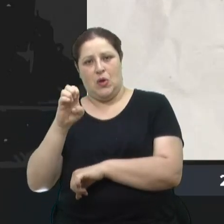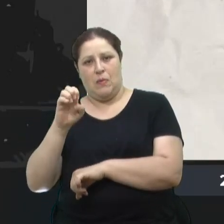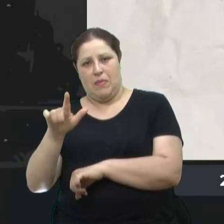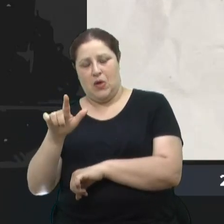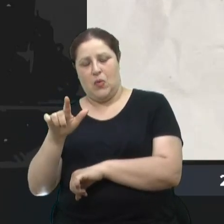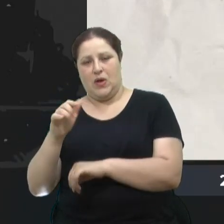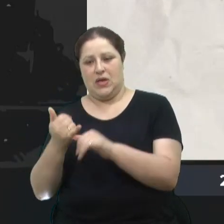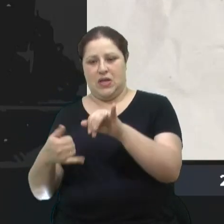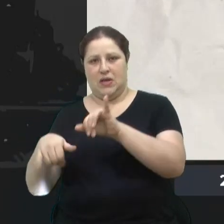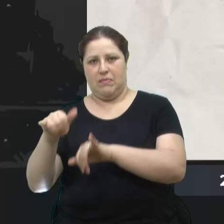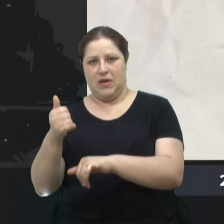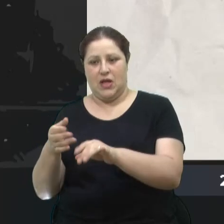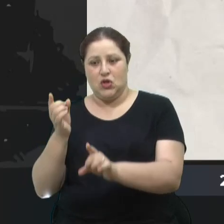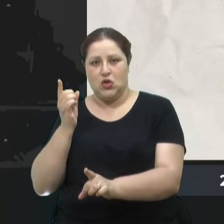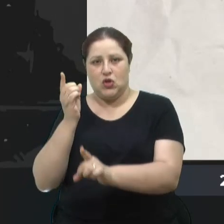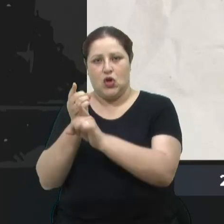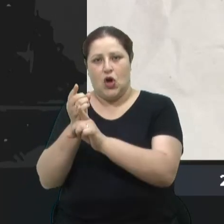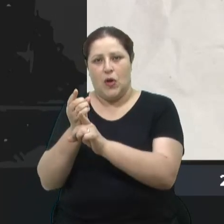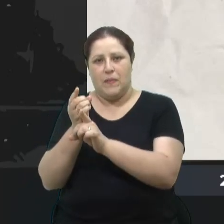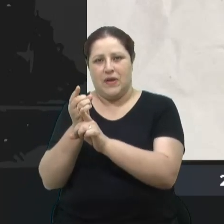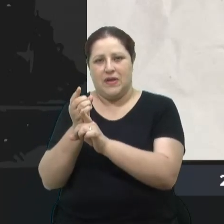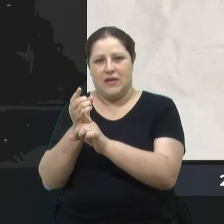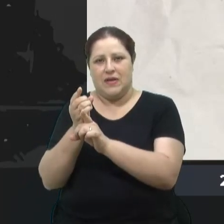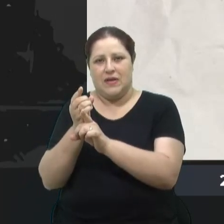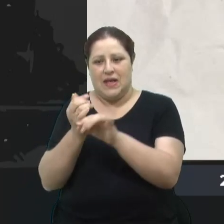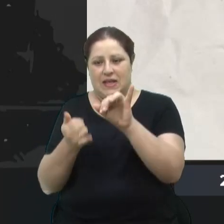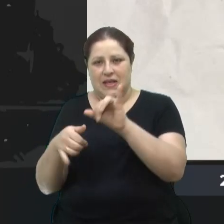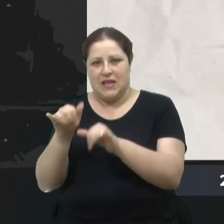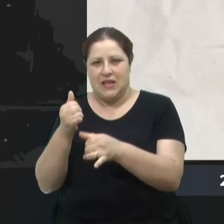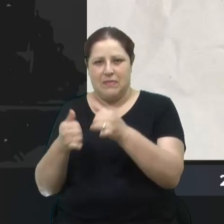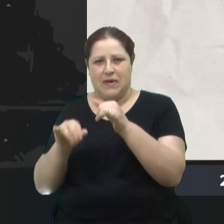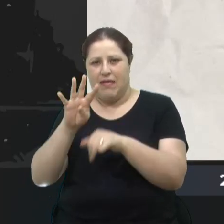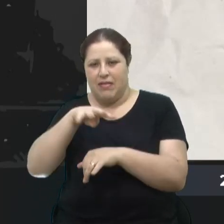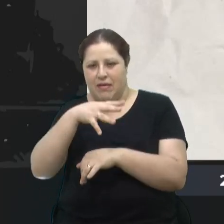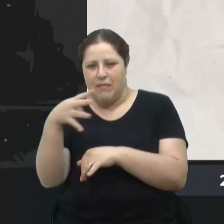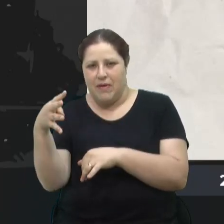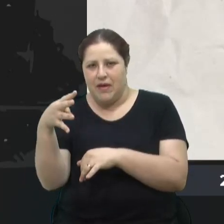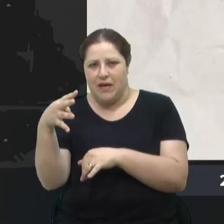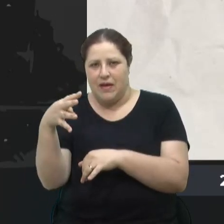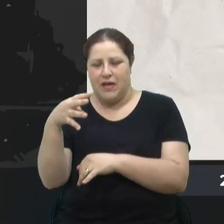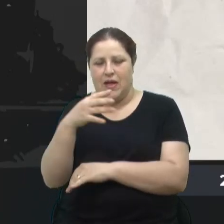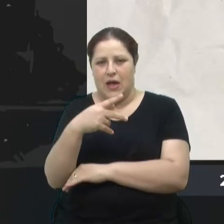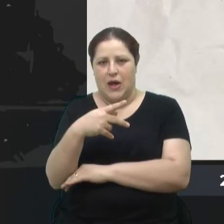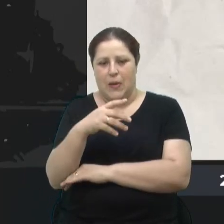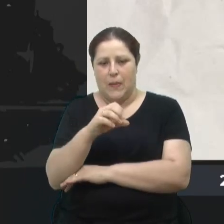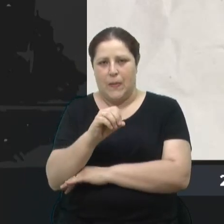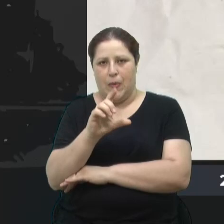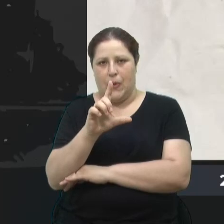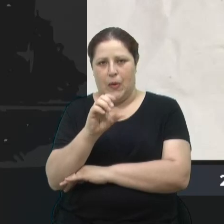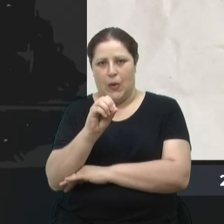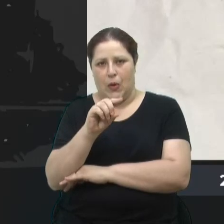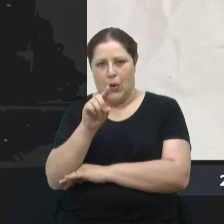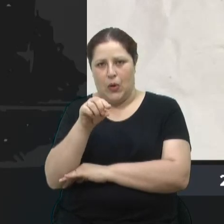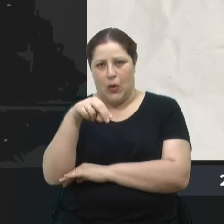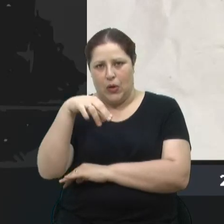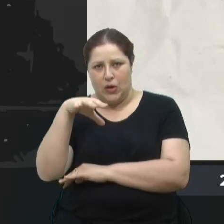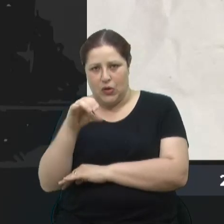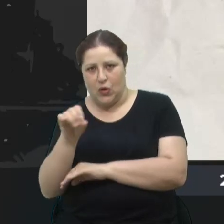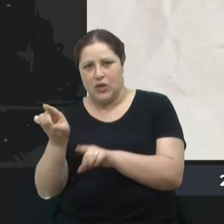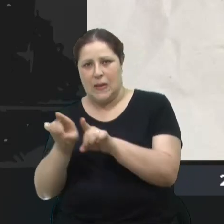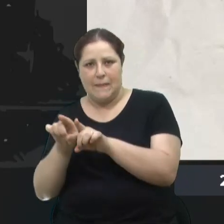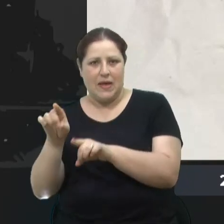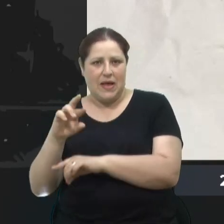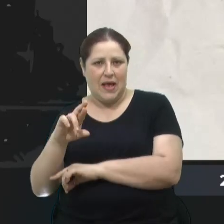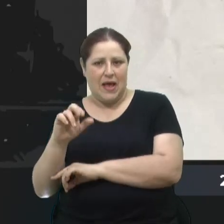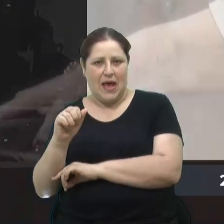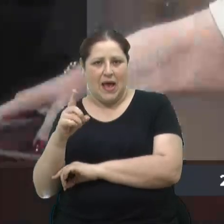rádio. Durante a Primeira Guerra, ainda organizou uma frota de raio-x para os médicos no